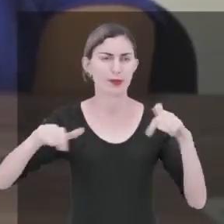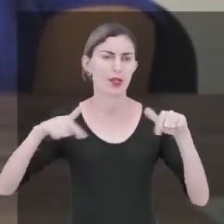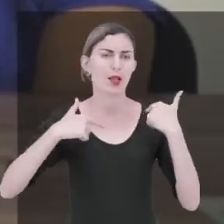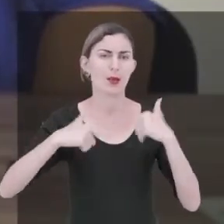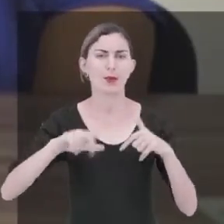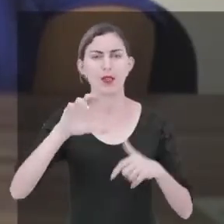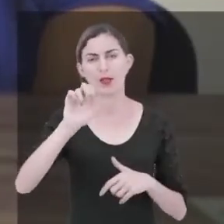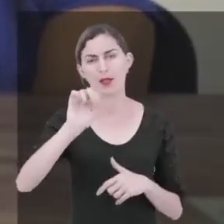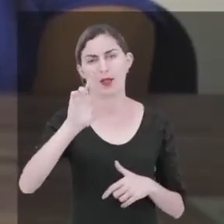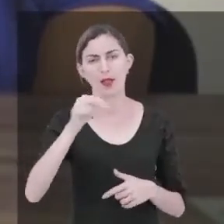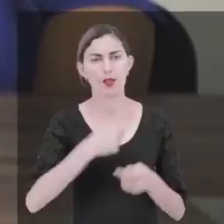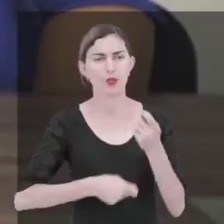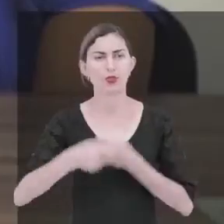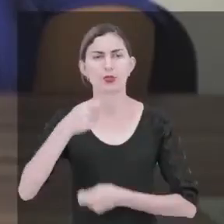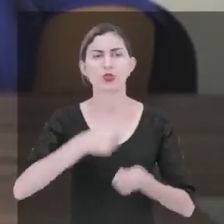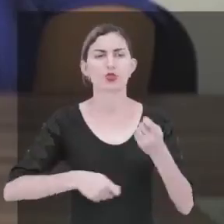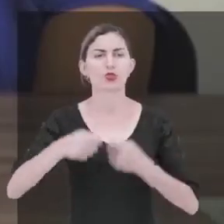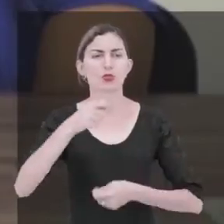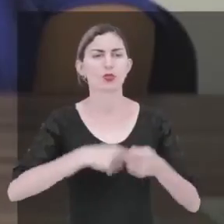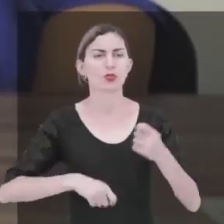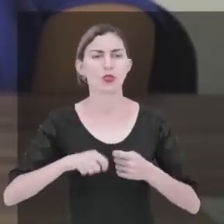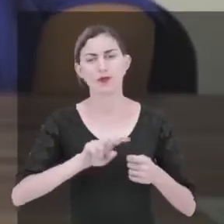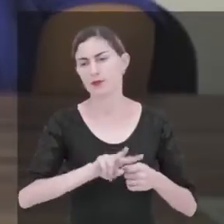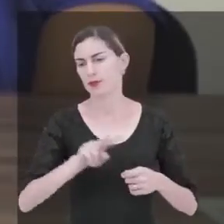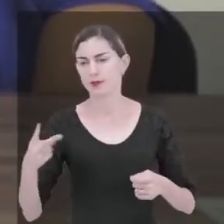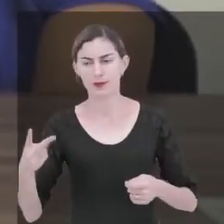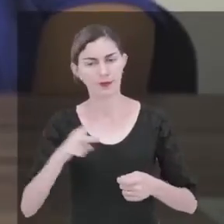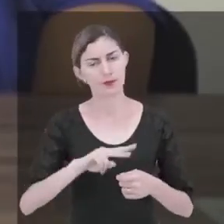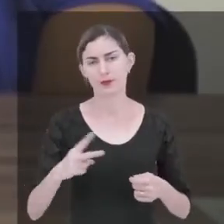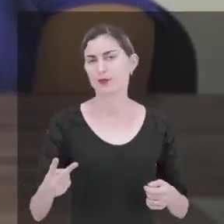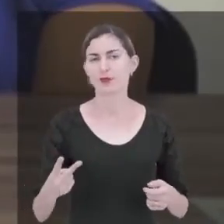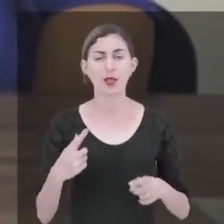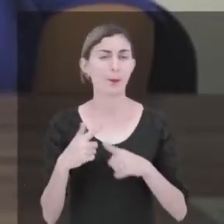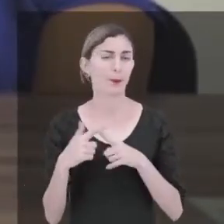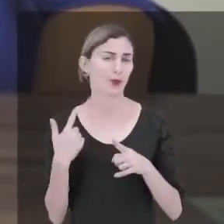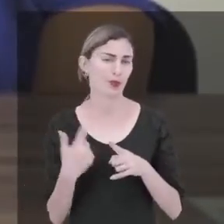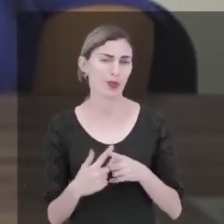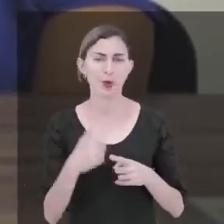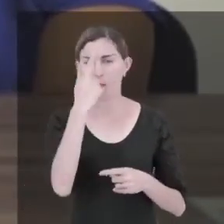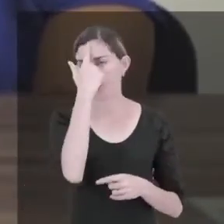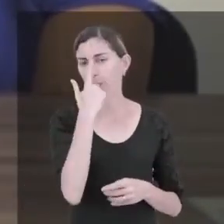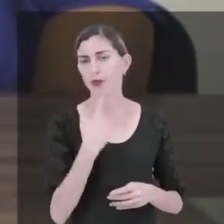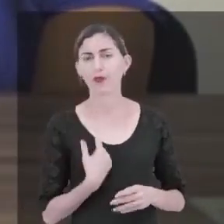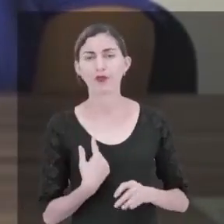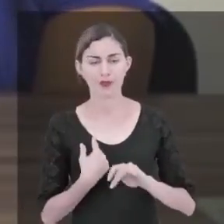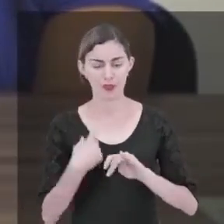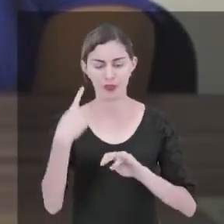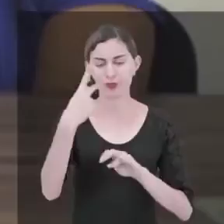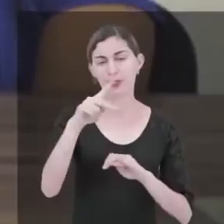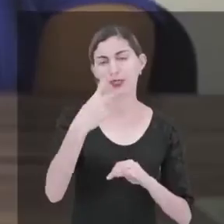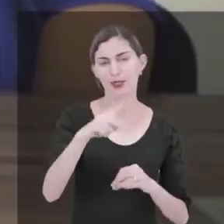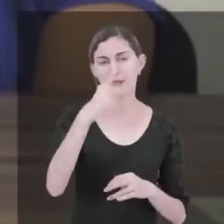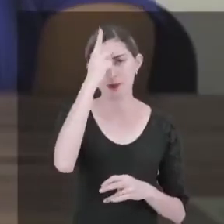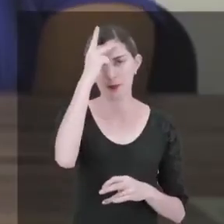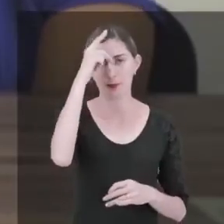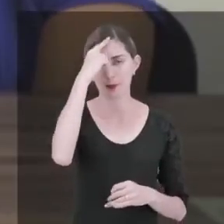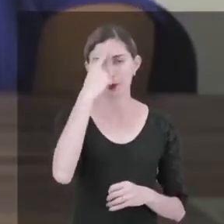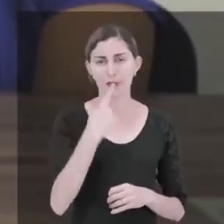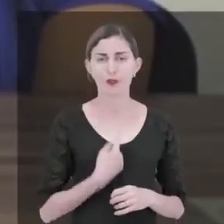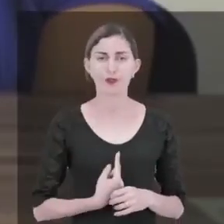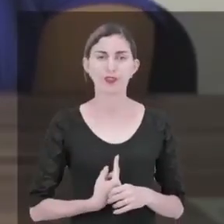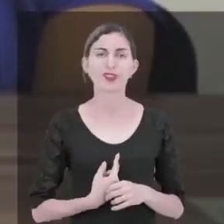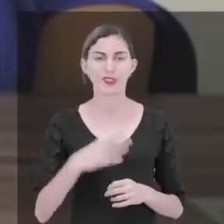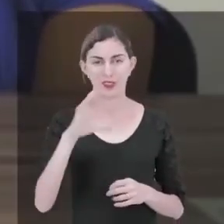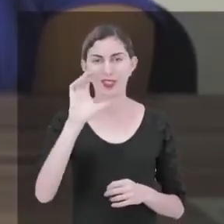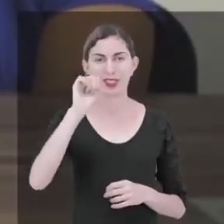para um cargo administrativo e vice-versa. Porque o perfil da pessoa, o perfil